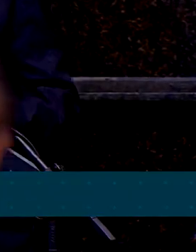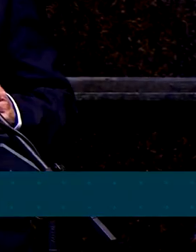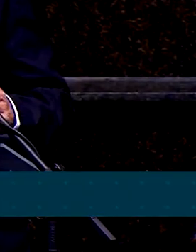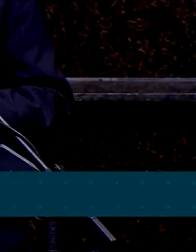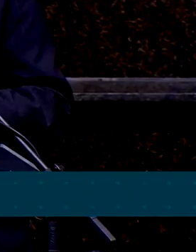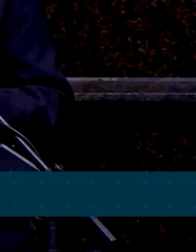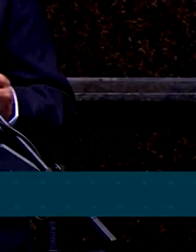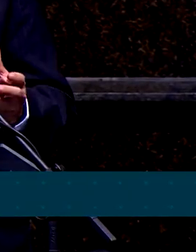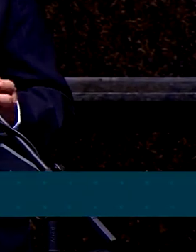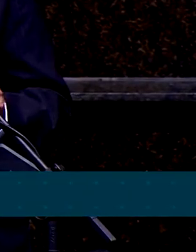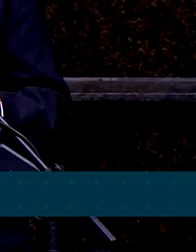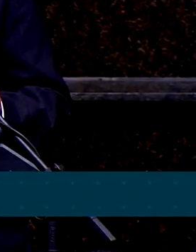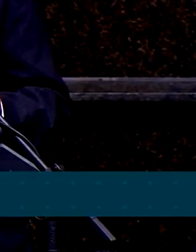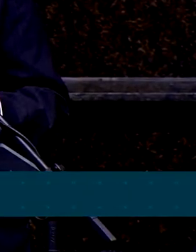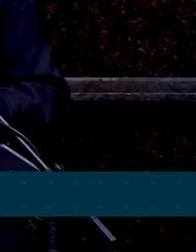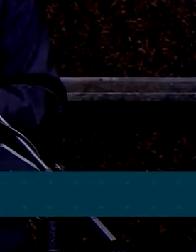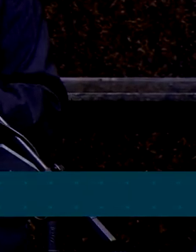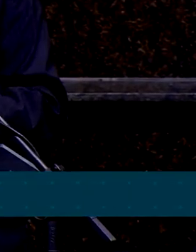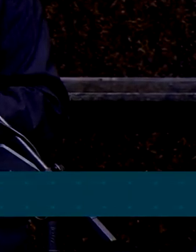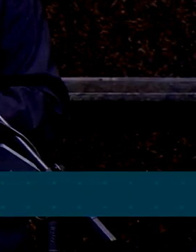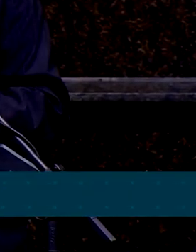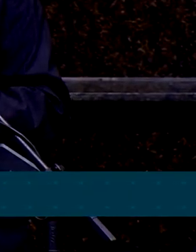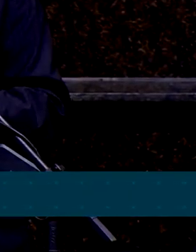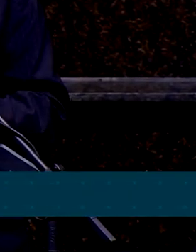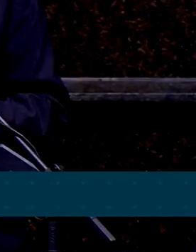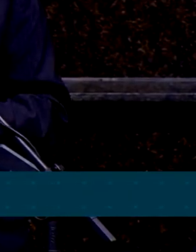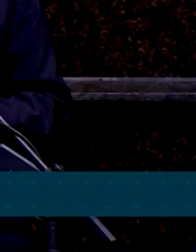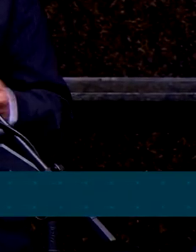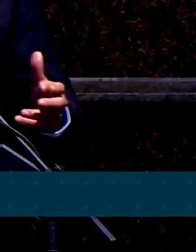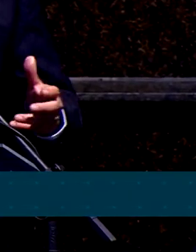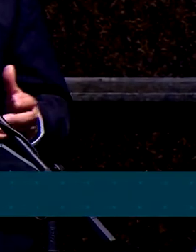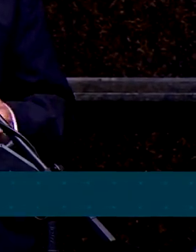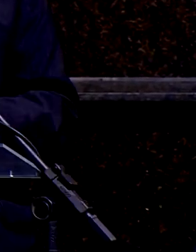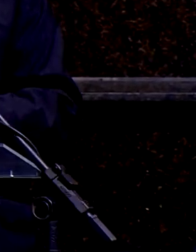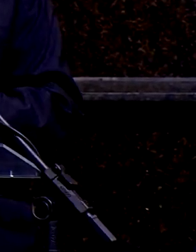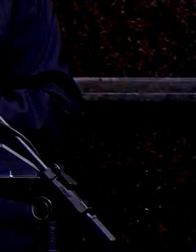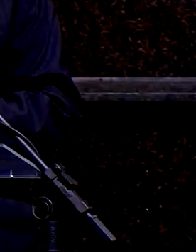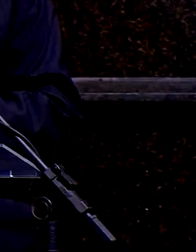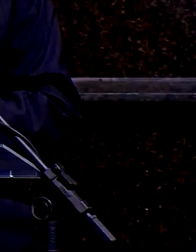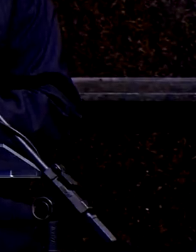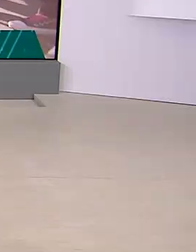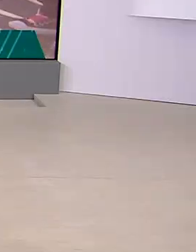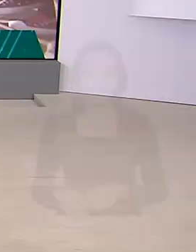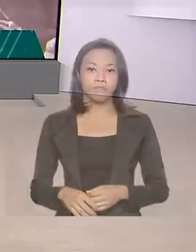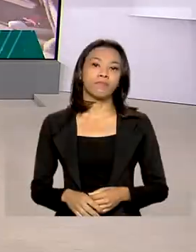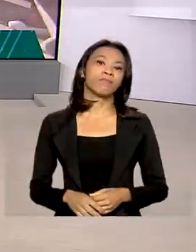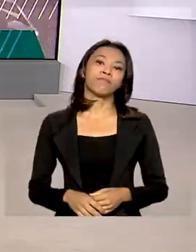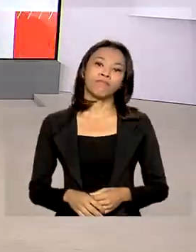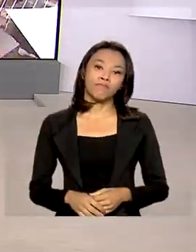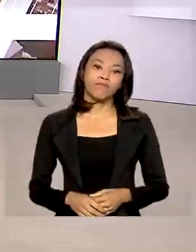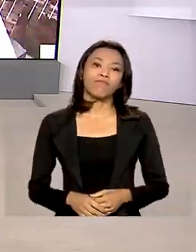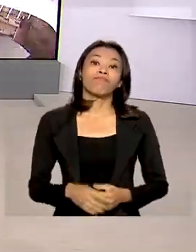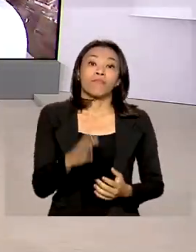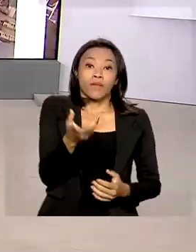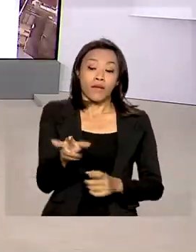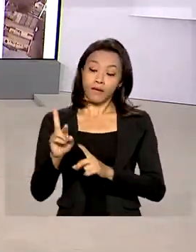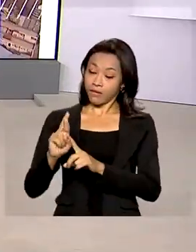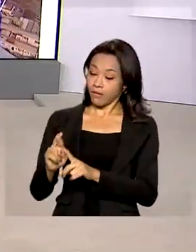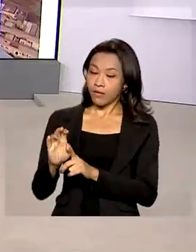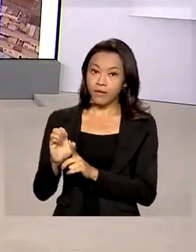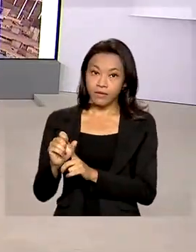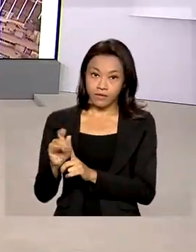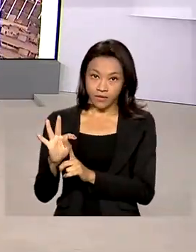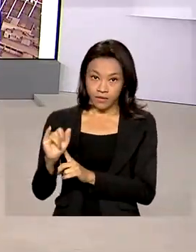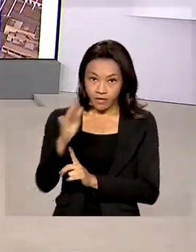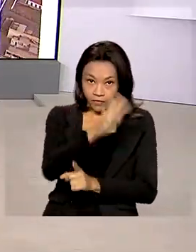trilionário E por que não transferir essas propriedades exatamente por mais frágeis EA Receita Federal